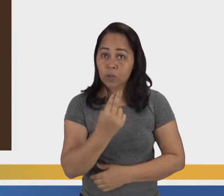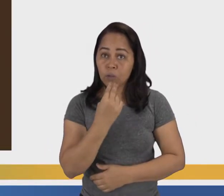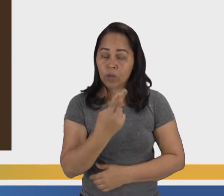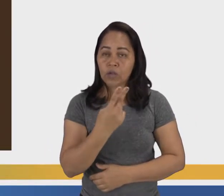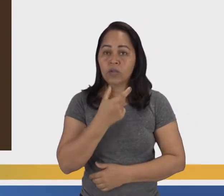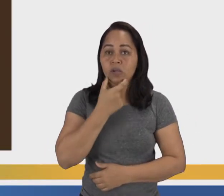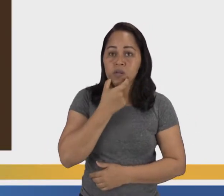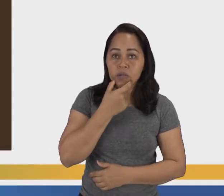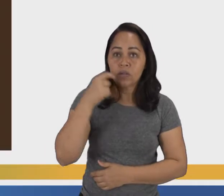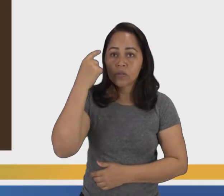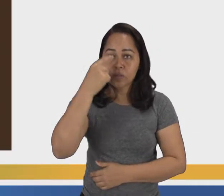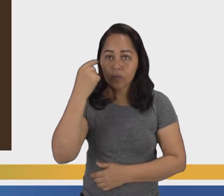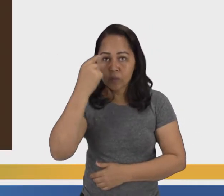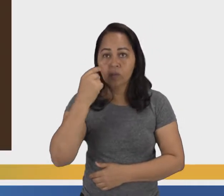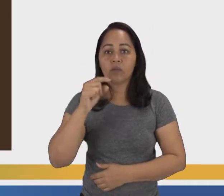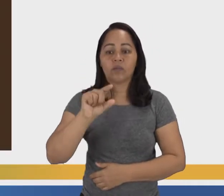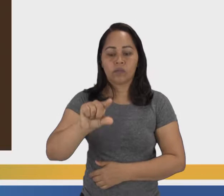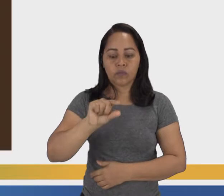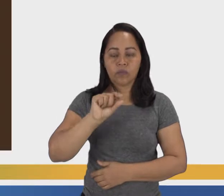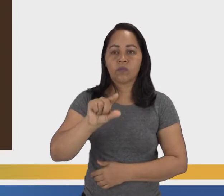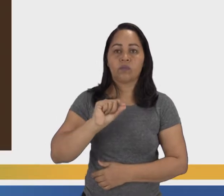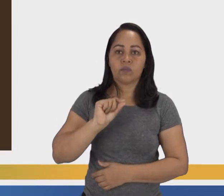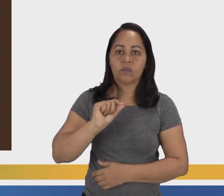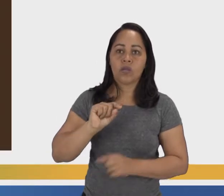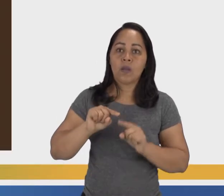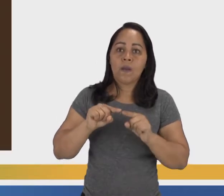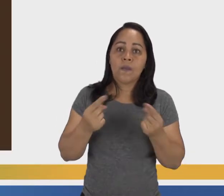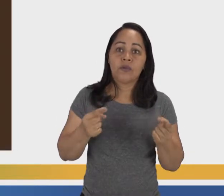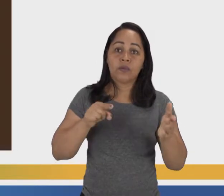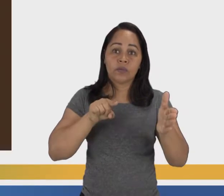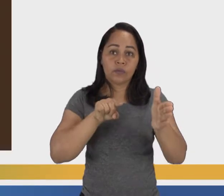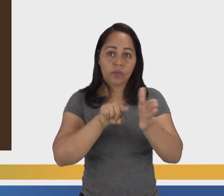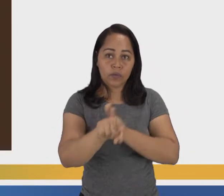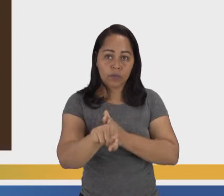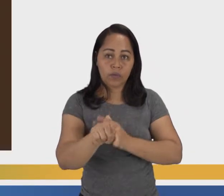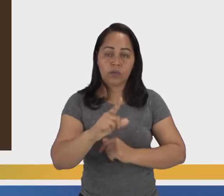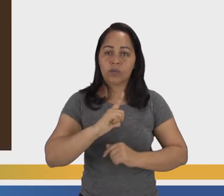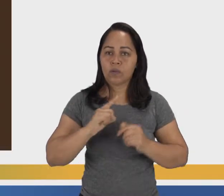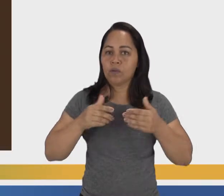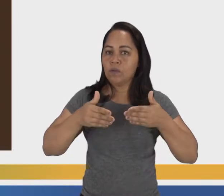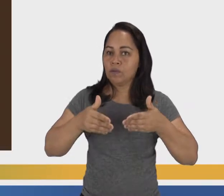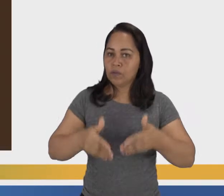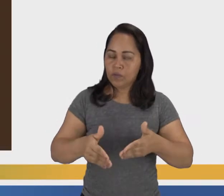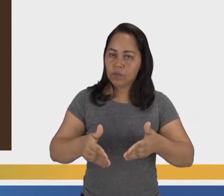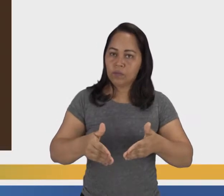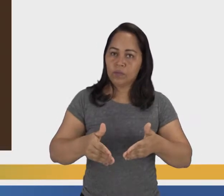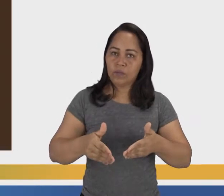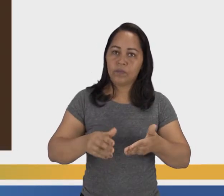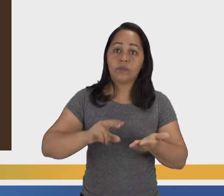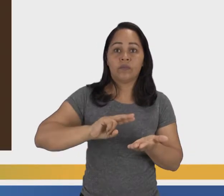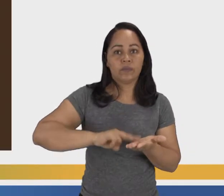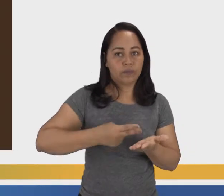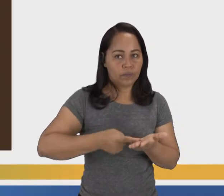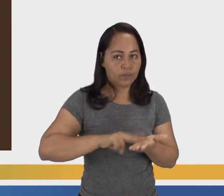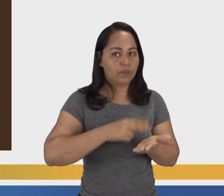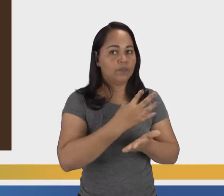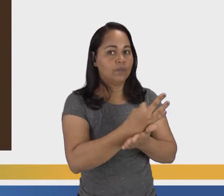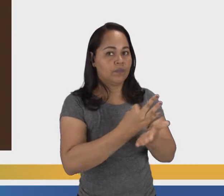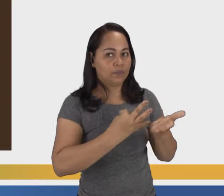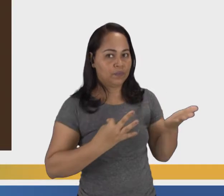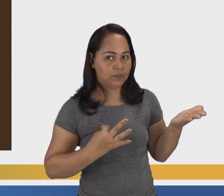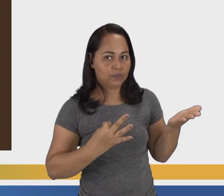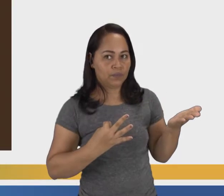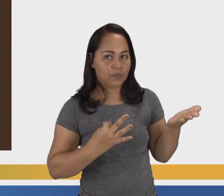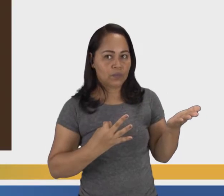questões de múltipla escolha. Atualmente, as questões possuem como foco a interpretação textual, porém, não